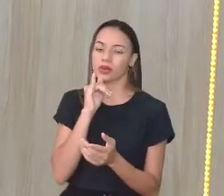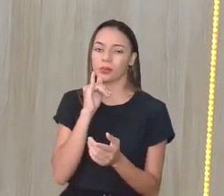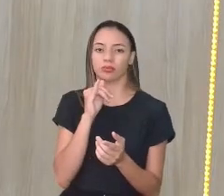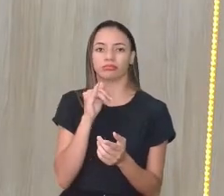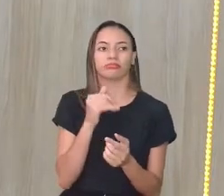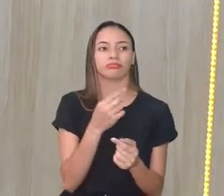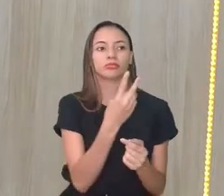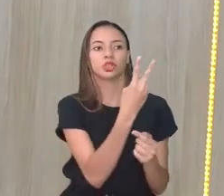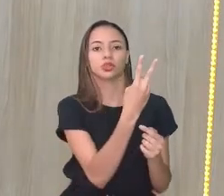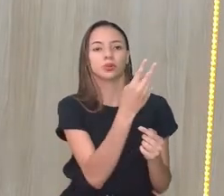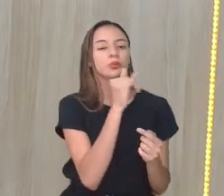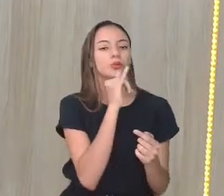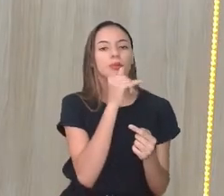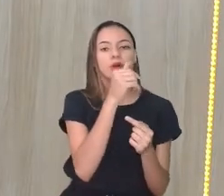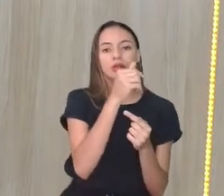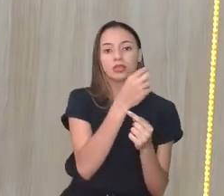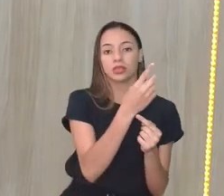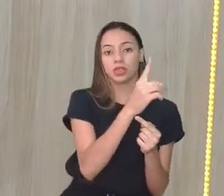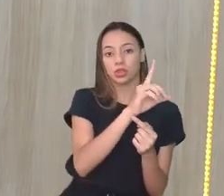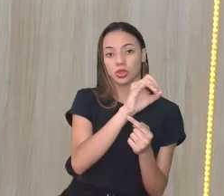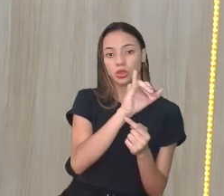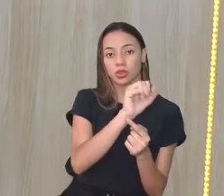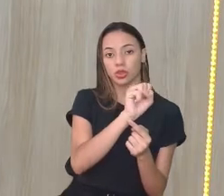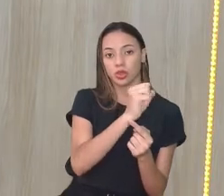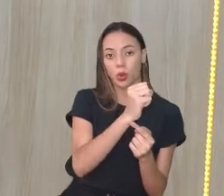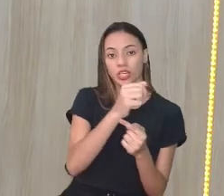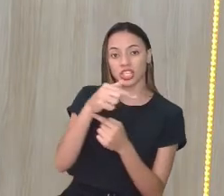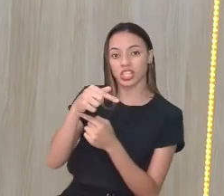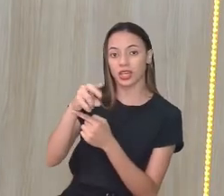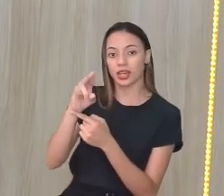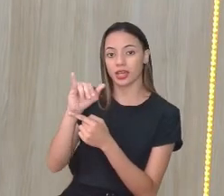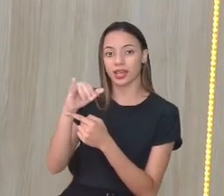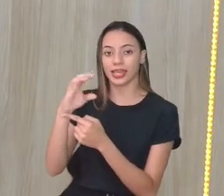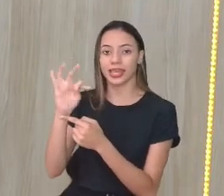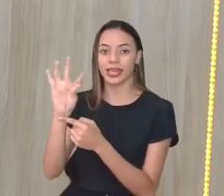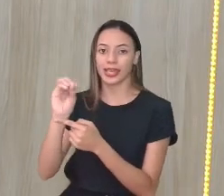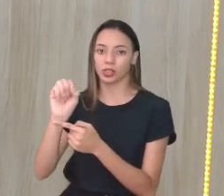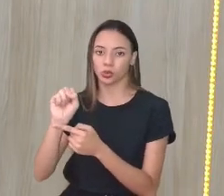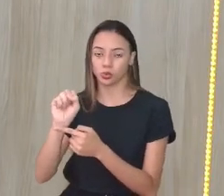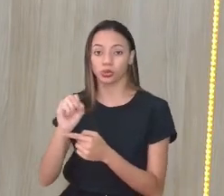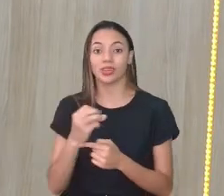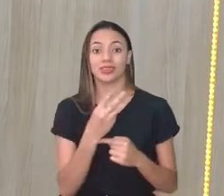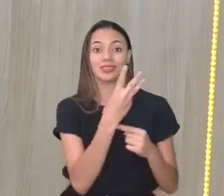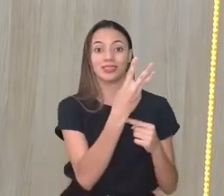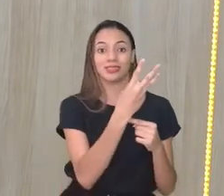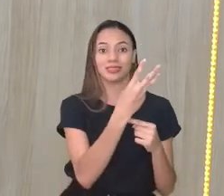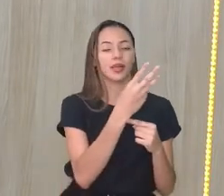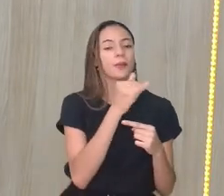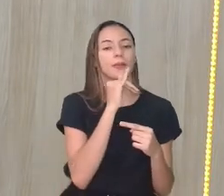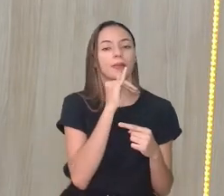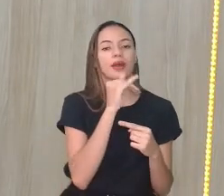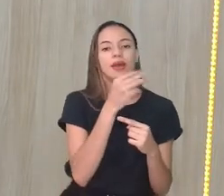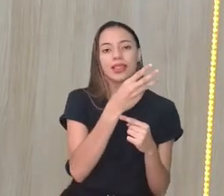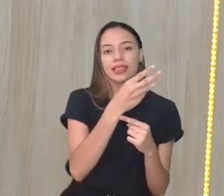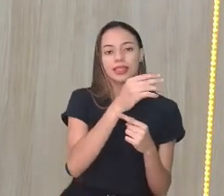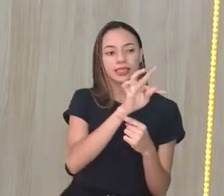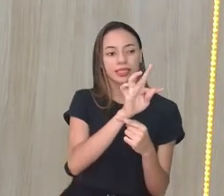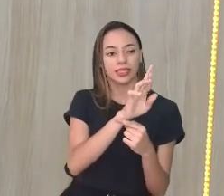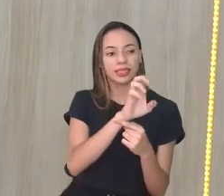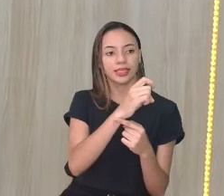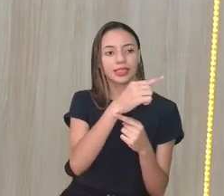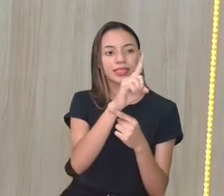1 quarto, tranquilo, né? 3 meios, ou seja, a palavra apareceu ali, ó, meio,